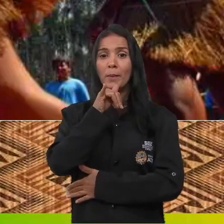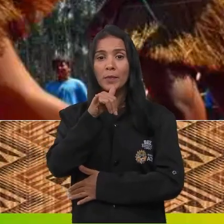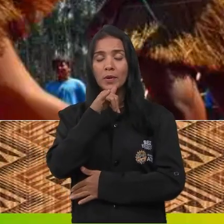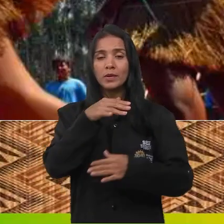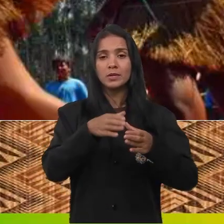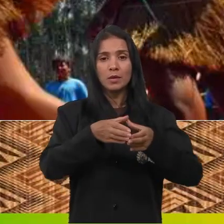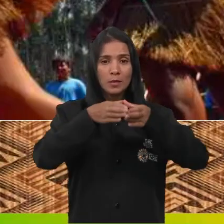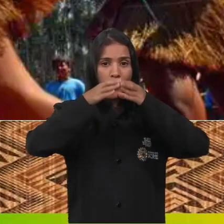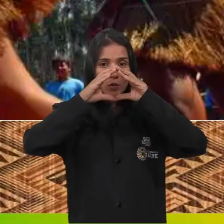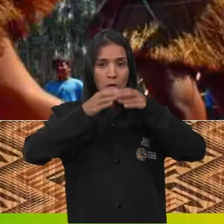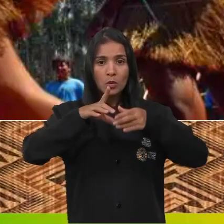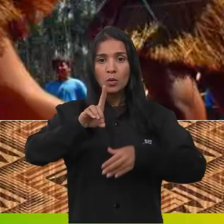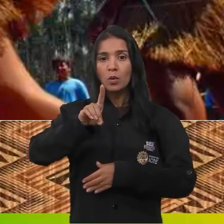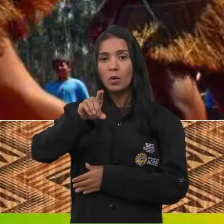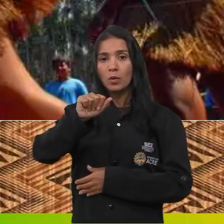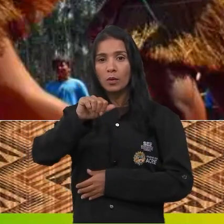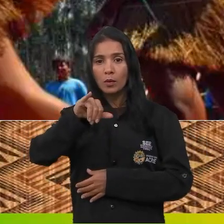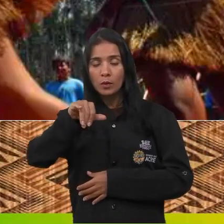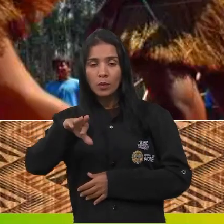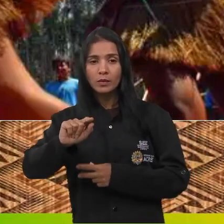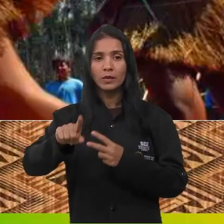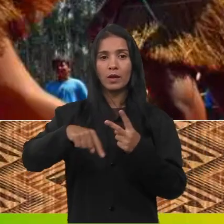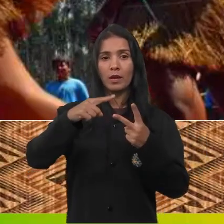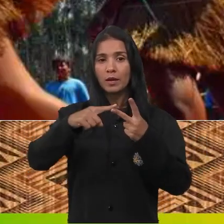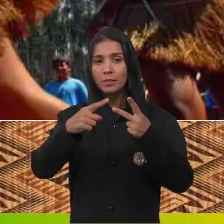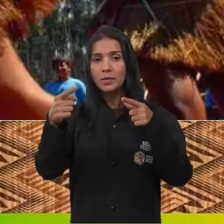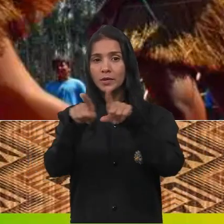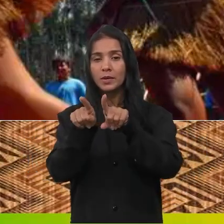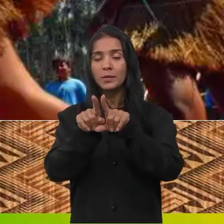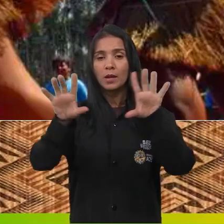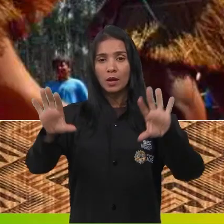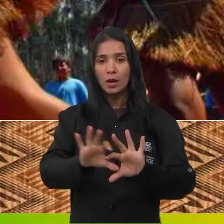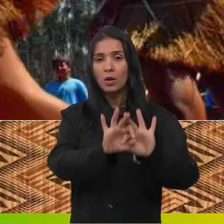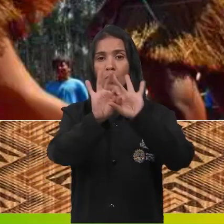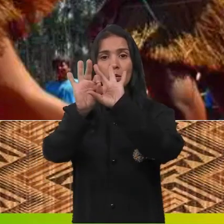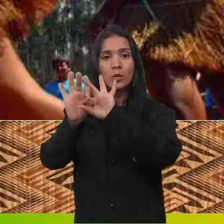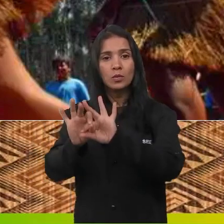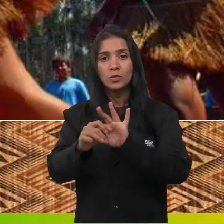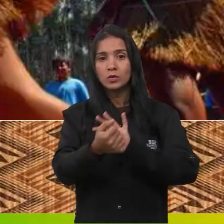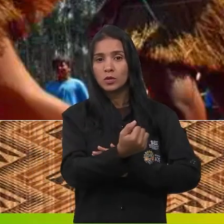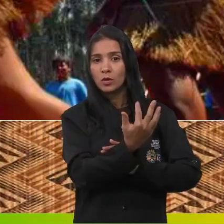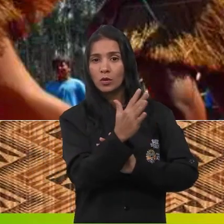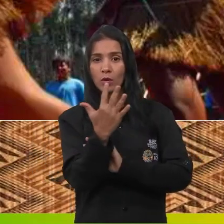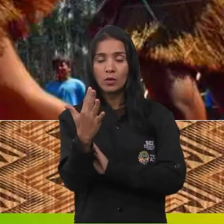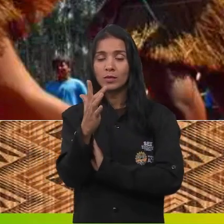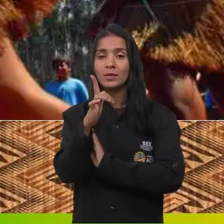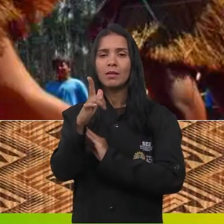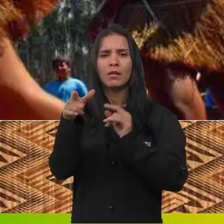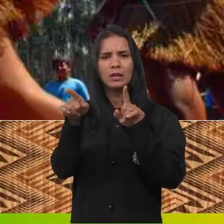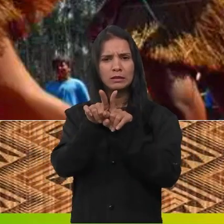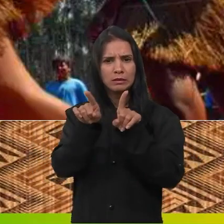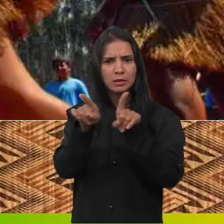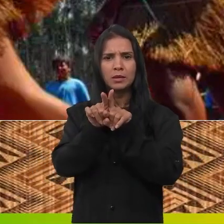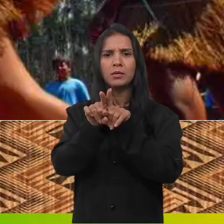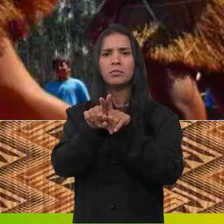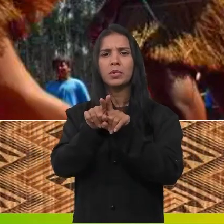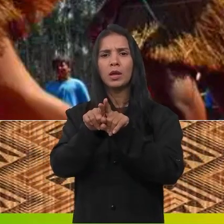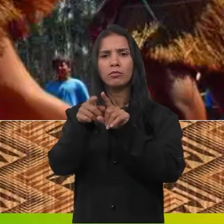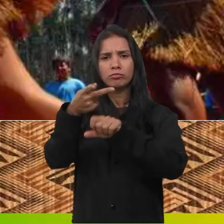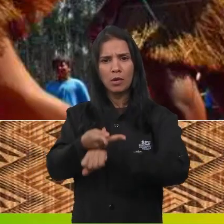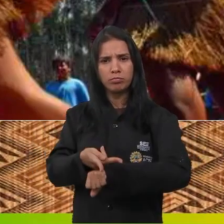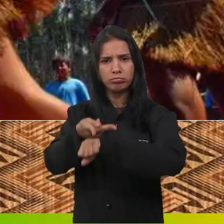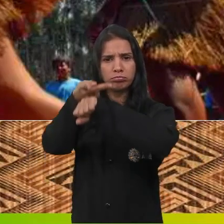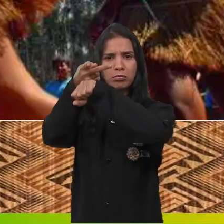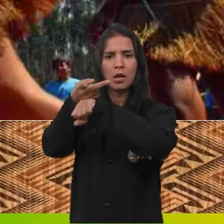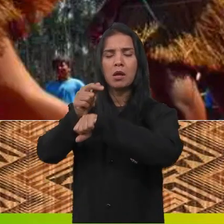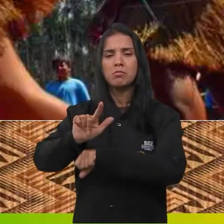do Santo Daime e até mesmo da União do Vegetal, que ganharam inclusive projeção